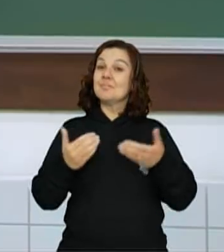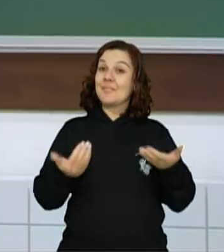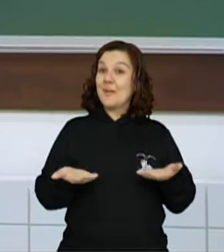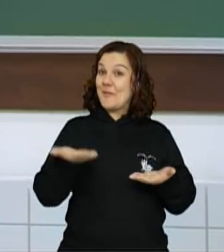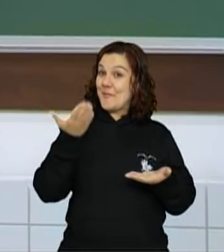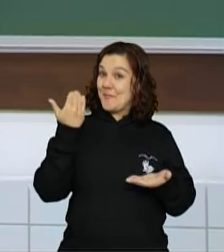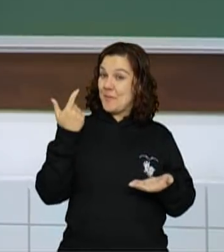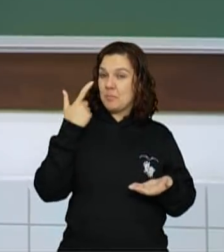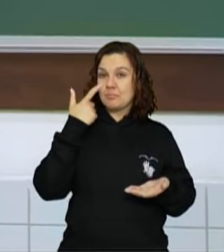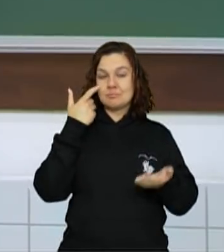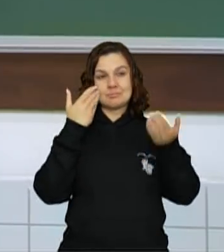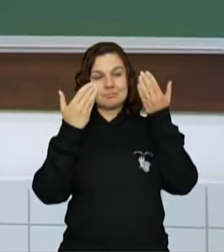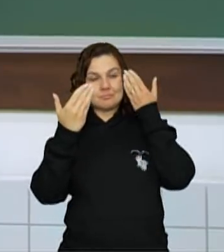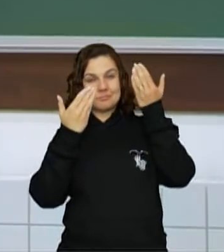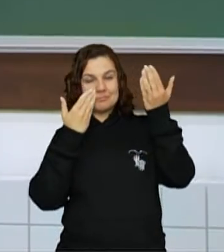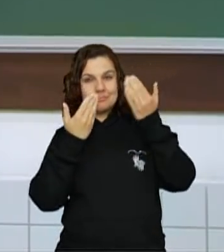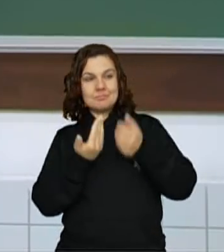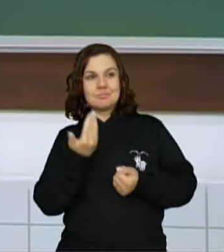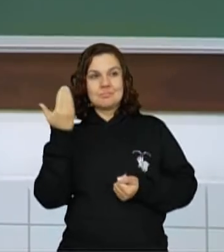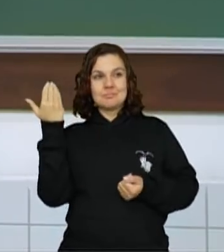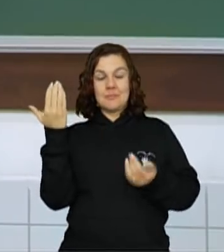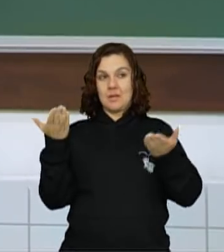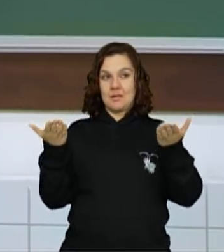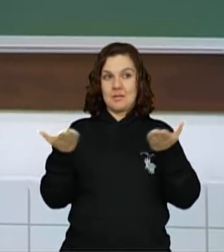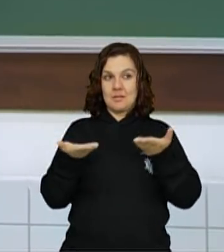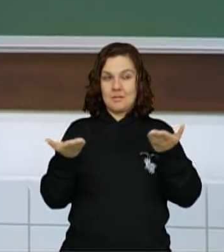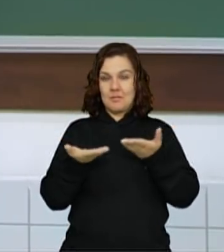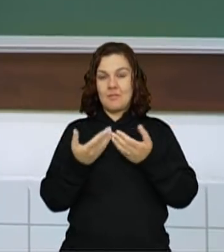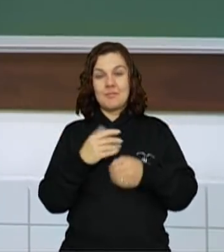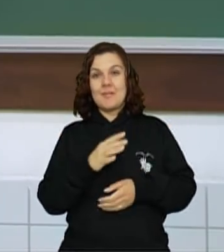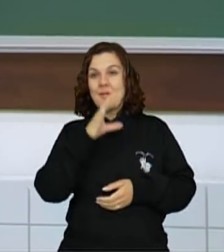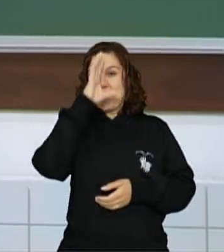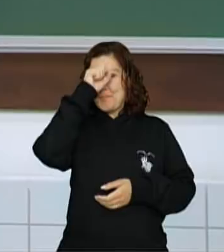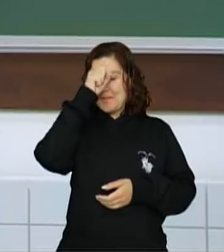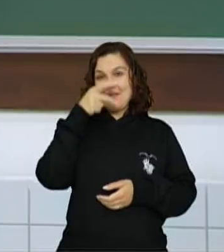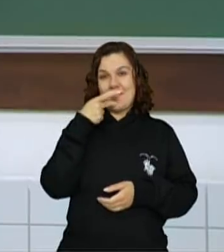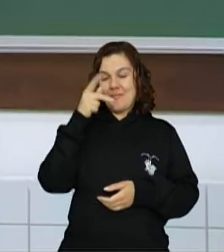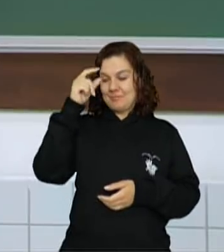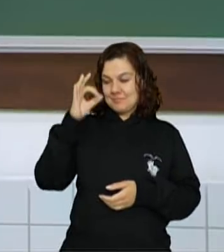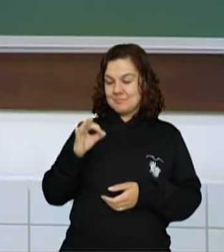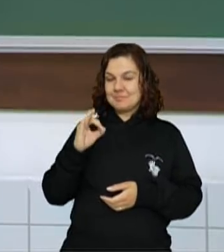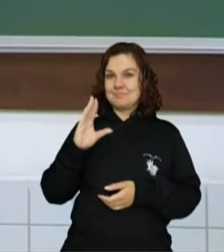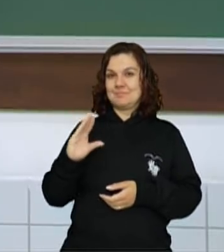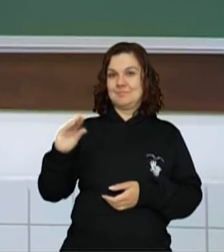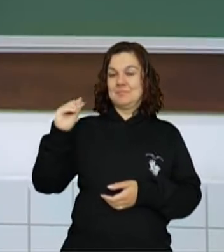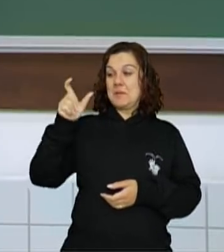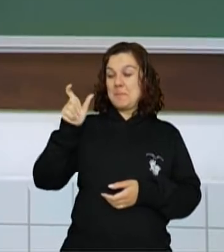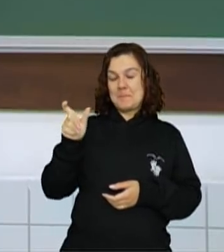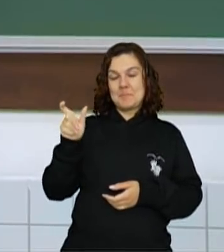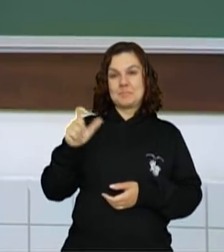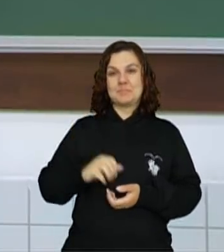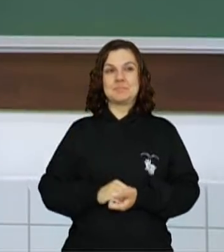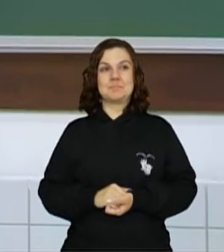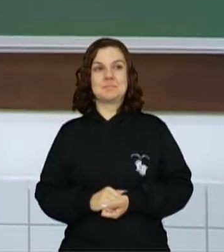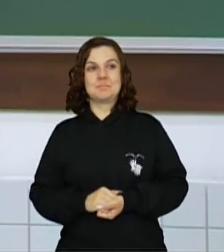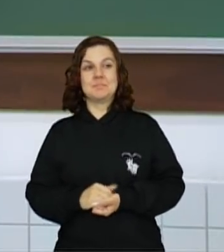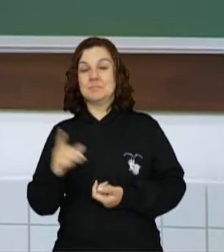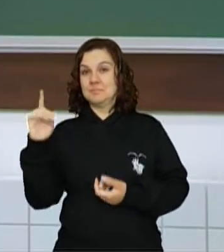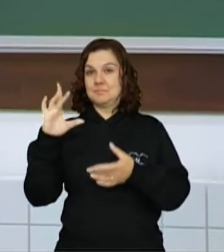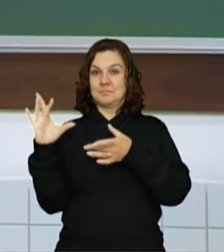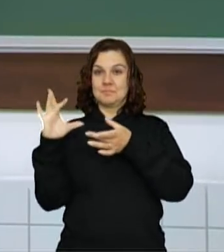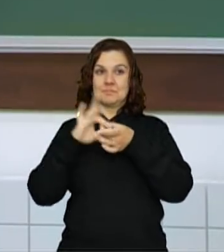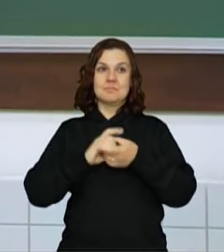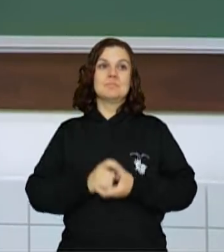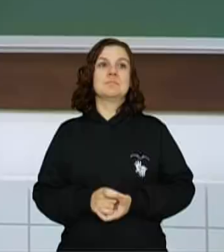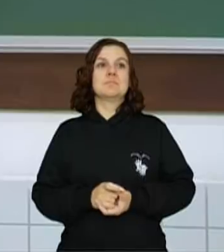Vamos lá, vamos conferir e agora vamos aprender a falar corretamente qual é a palavra nesse